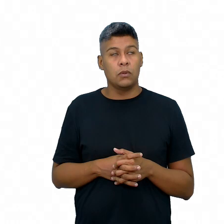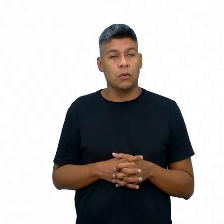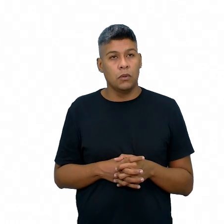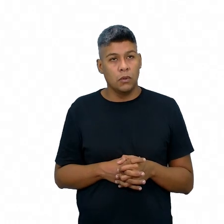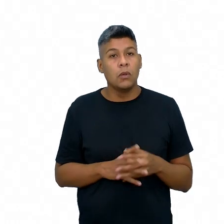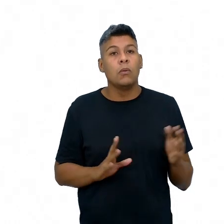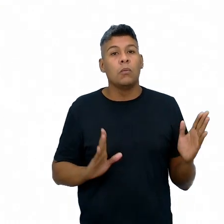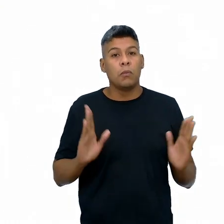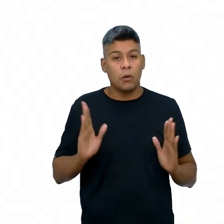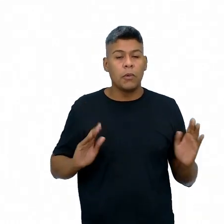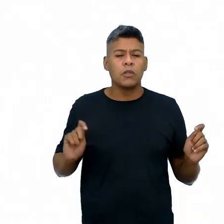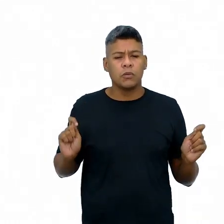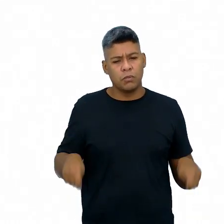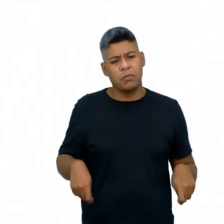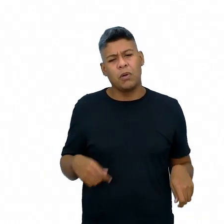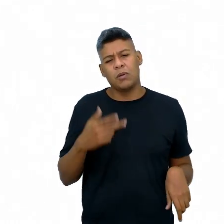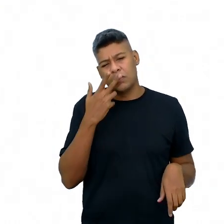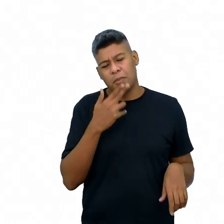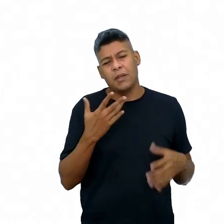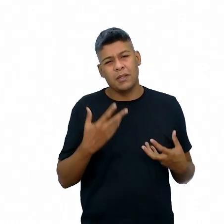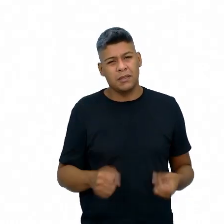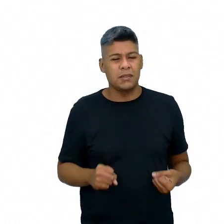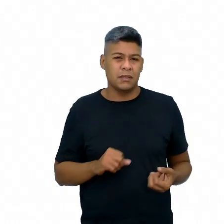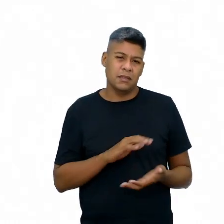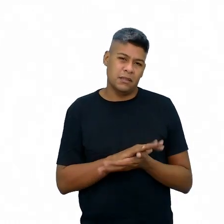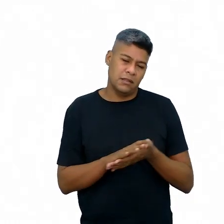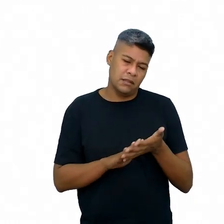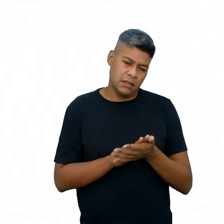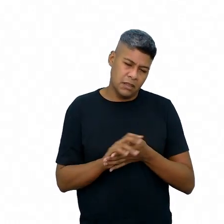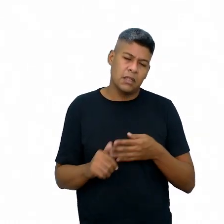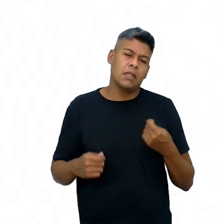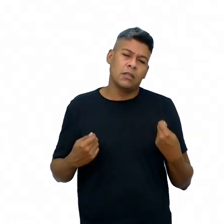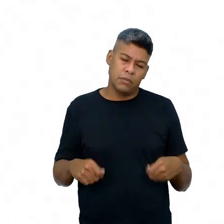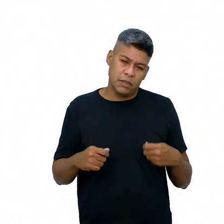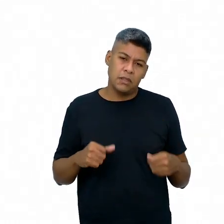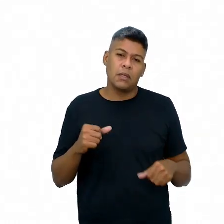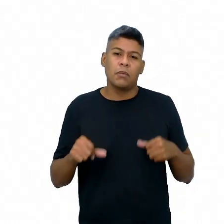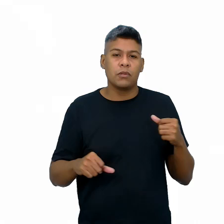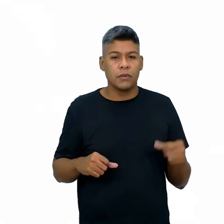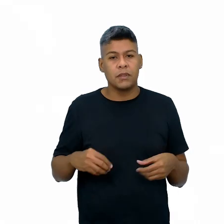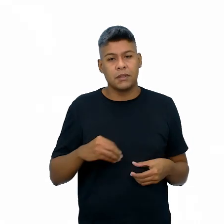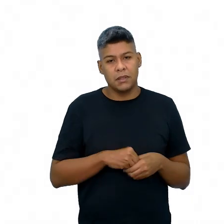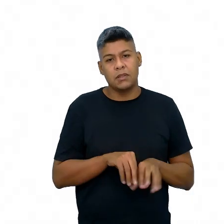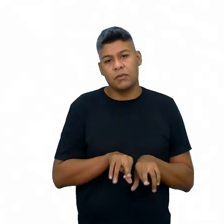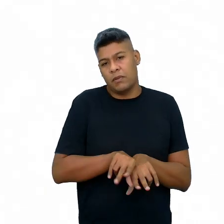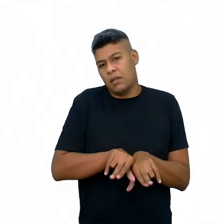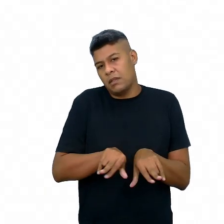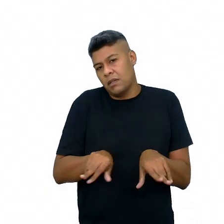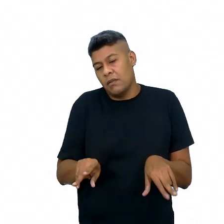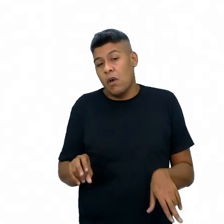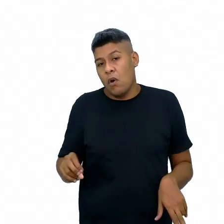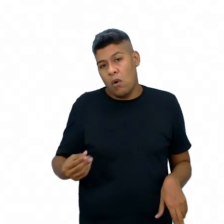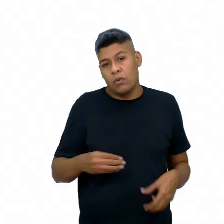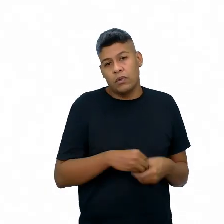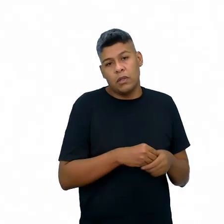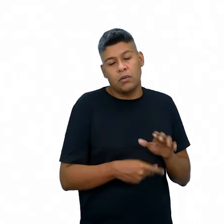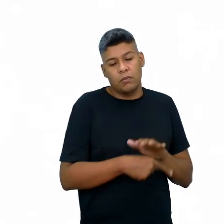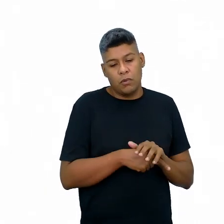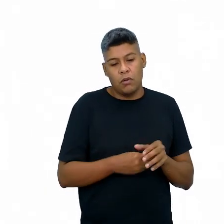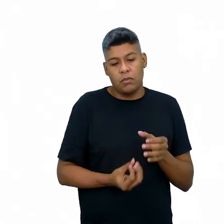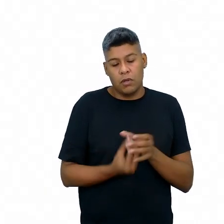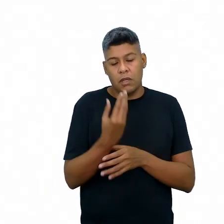No momento que pode não ser também aceito. Ele deve ser modificado dentro das variáveis ou dentro dessa lei